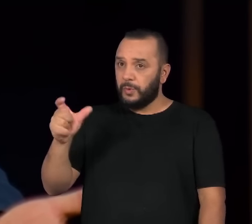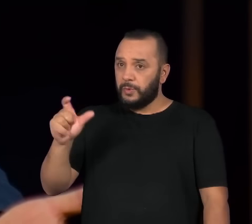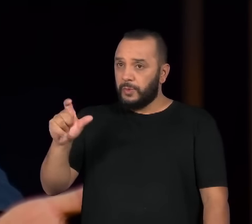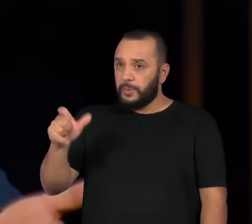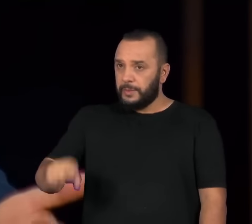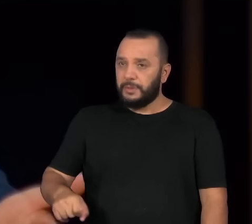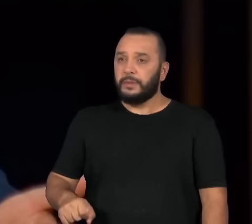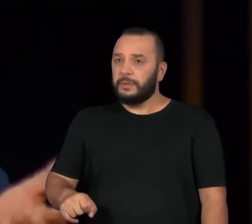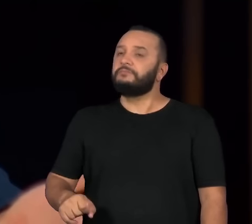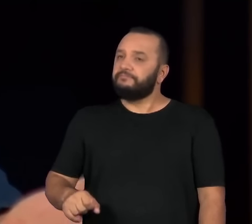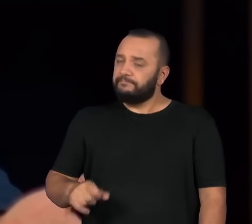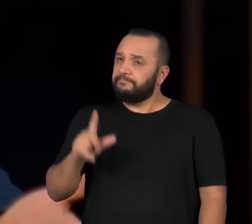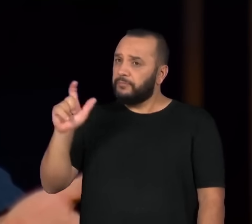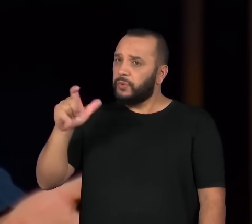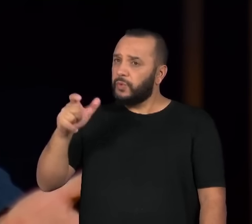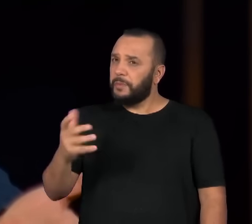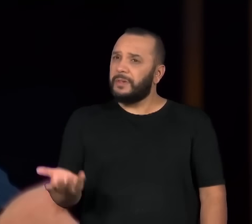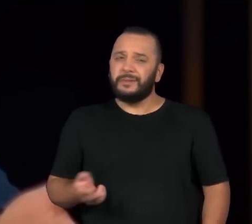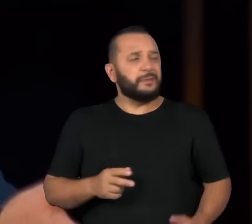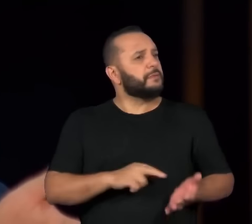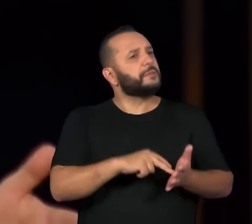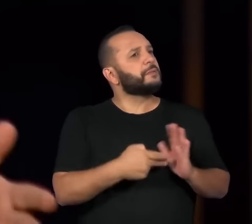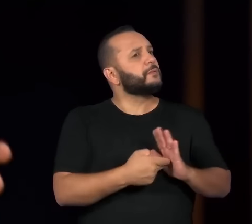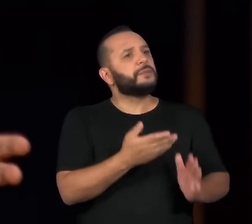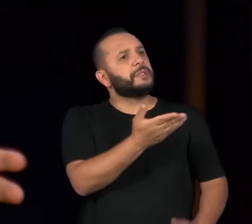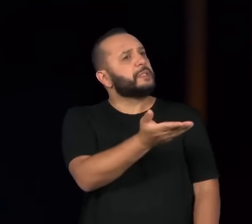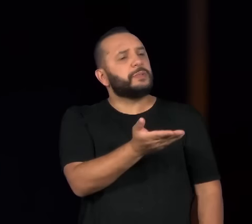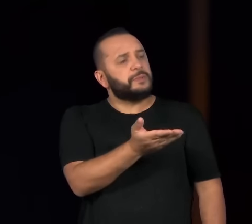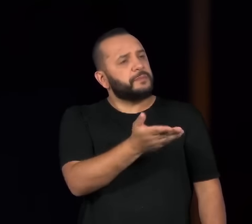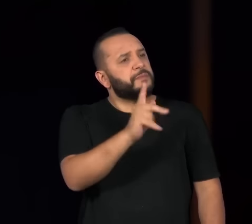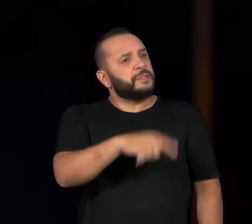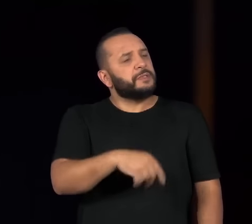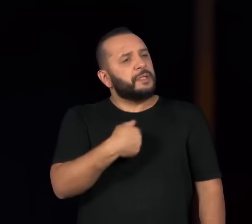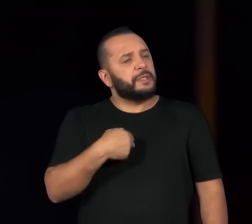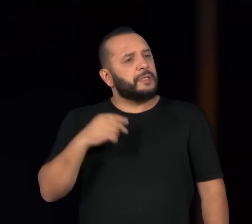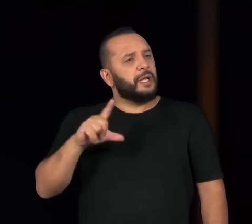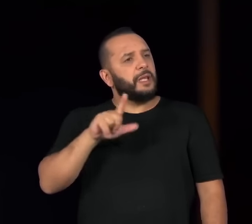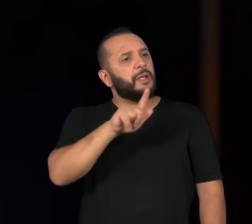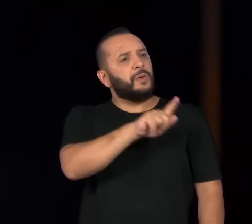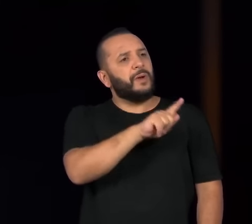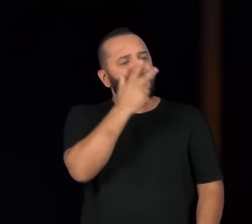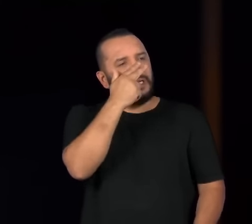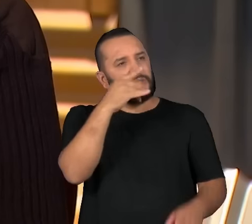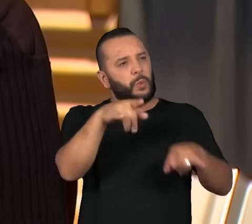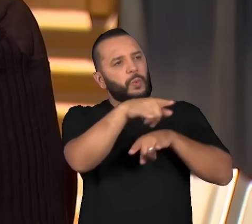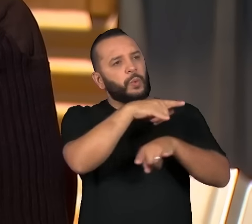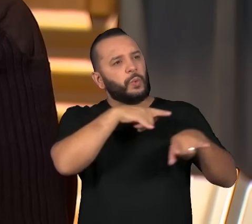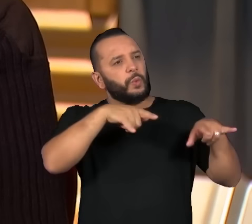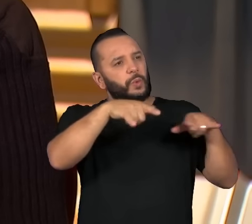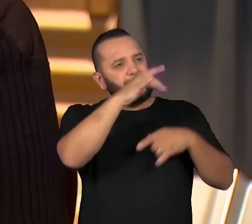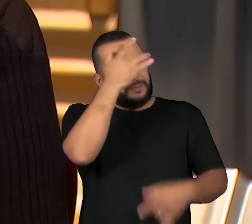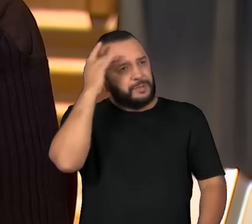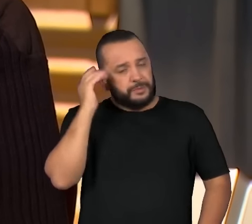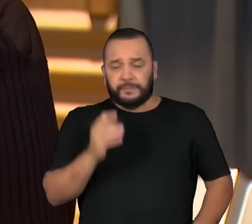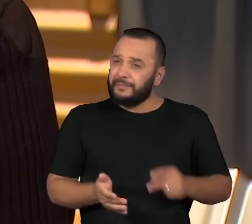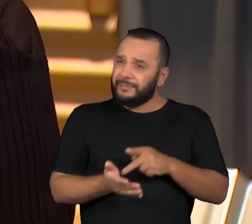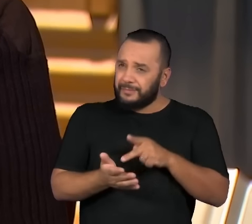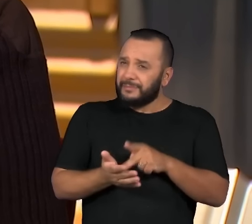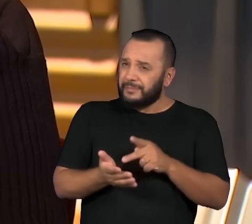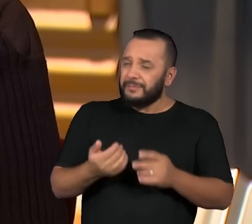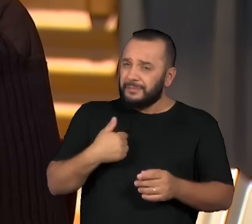Basicamente muçulmano. Então, o que te explica isso, essa linguagem que atrai gente tão diversa? Cara, acho que é verdade, é música